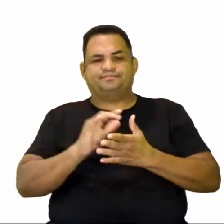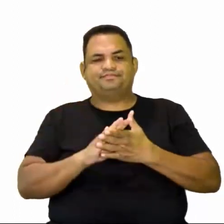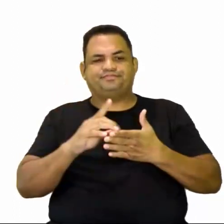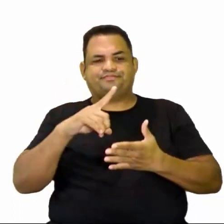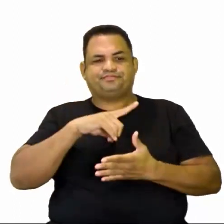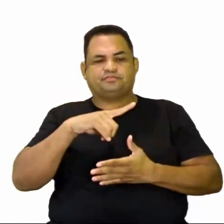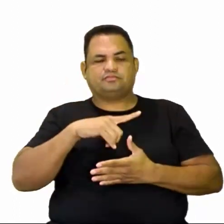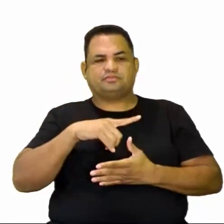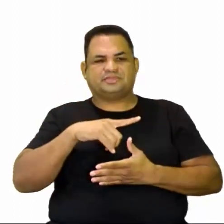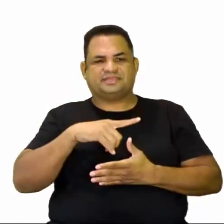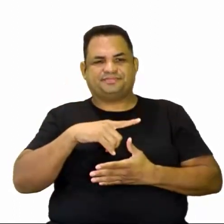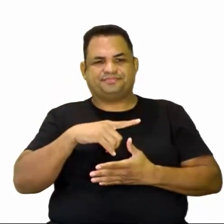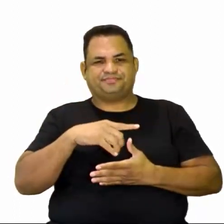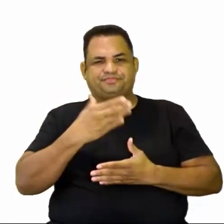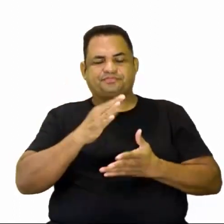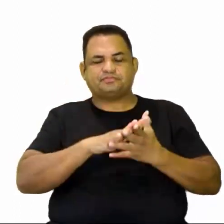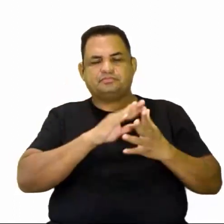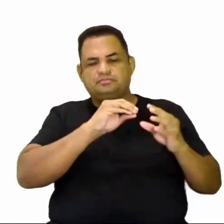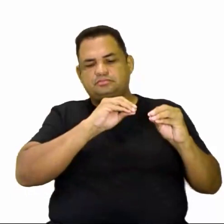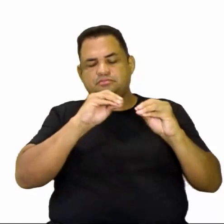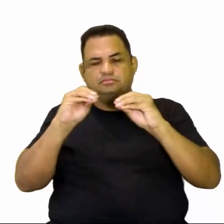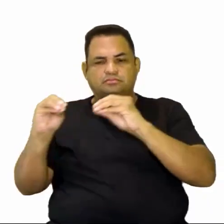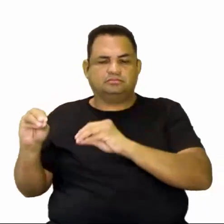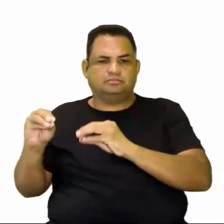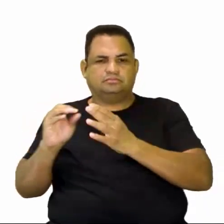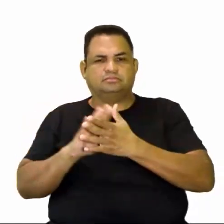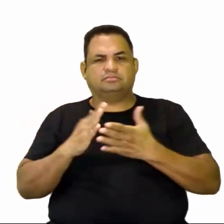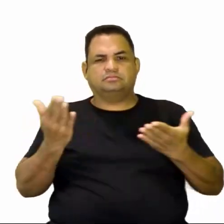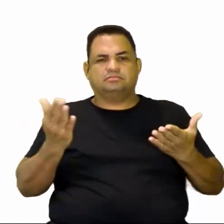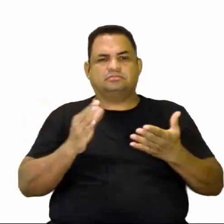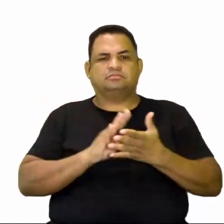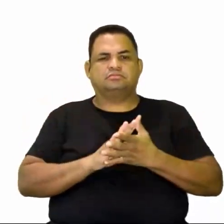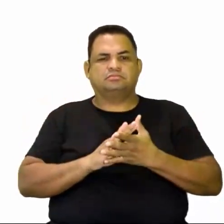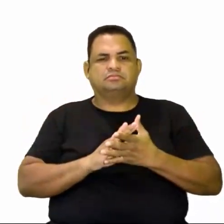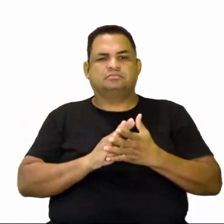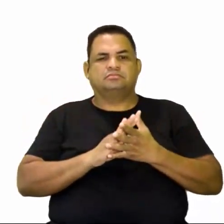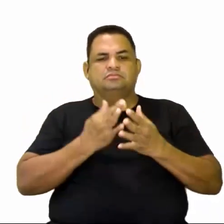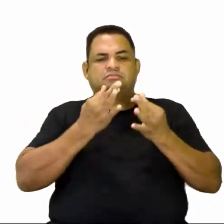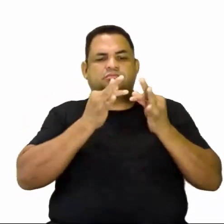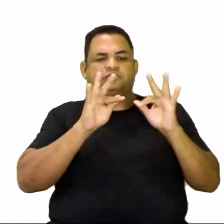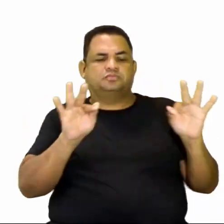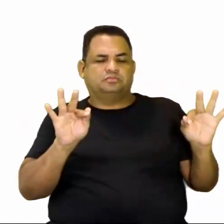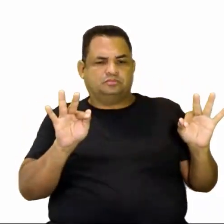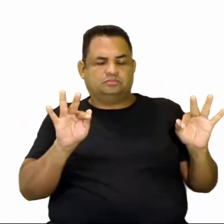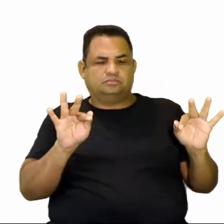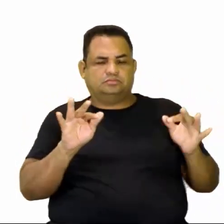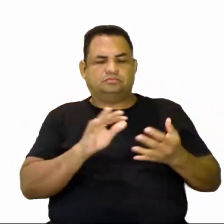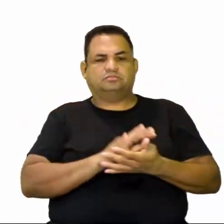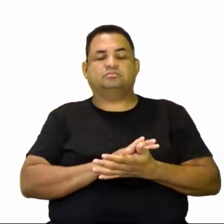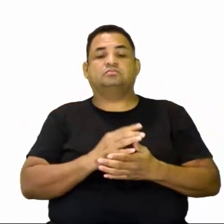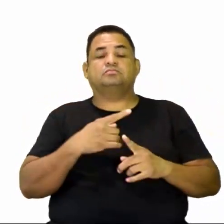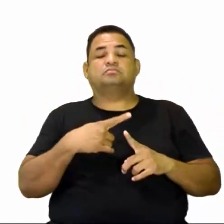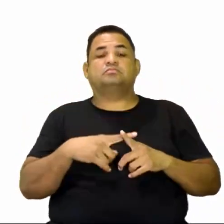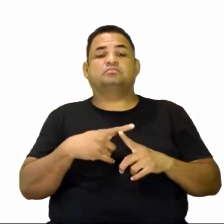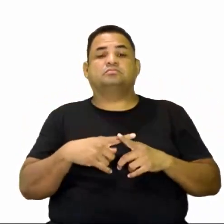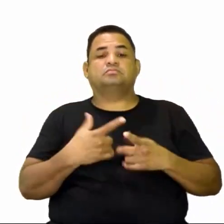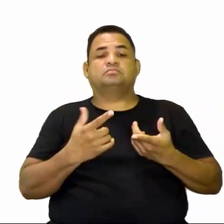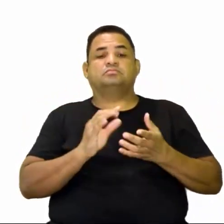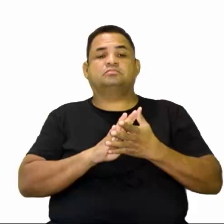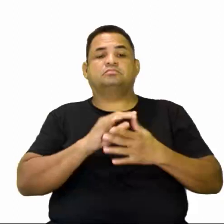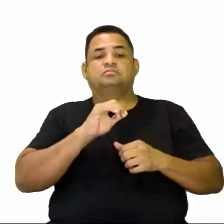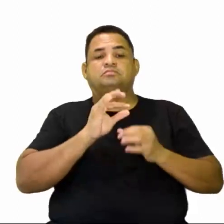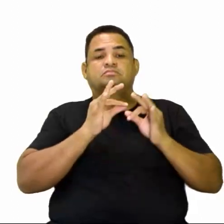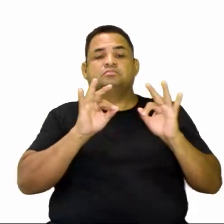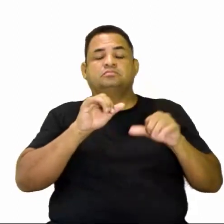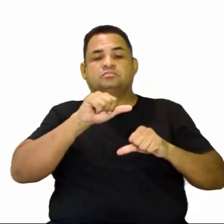eu tenho uma reação de deslocamento, mas é uma reação de simples deslocamento, o que a gente chama de simples